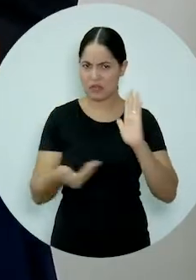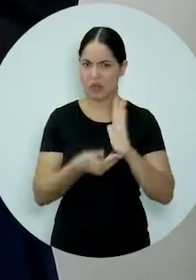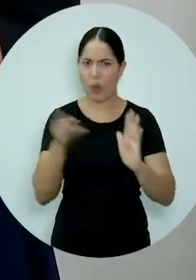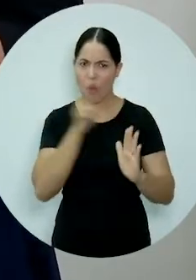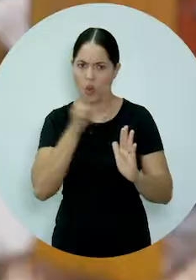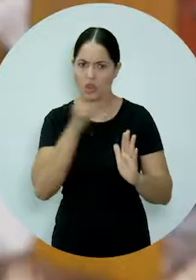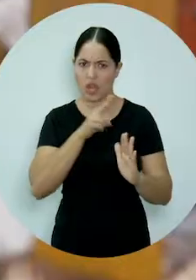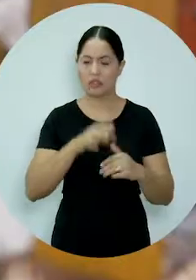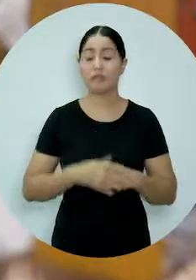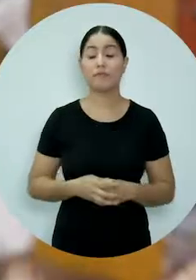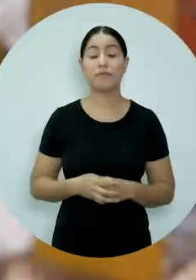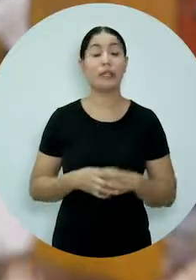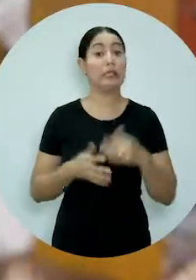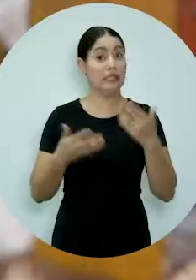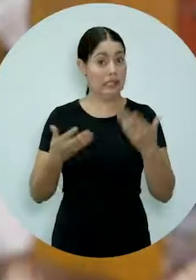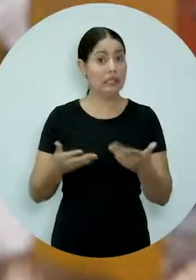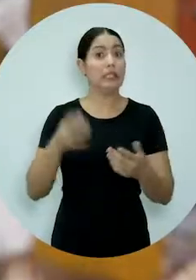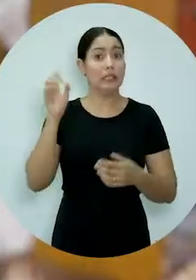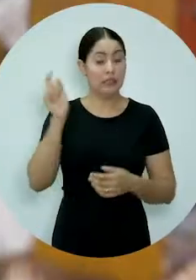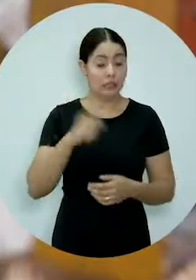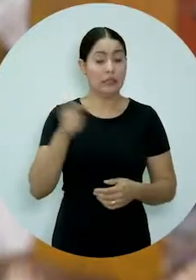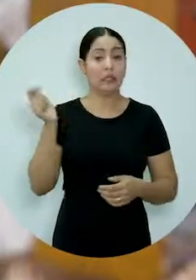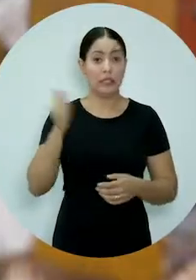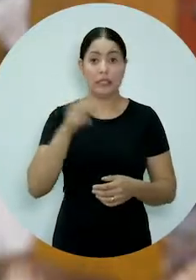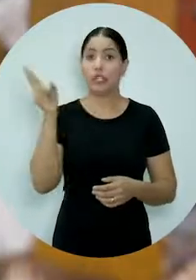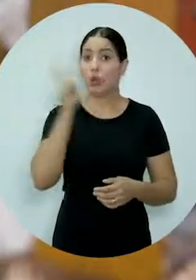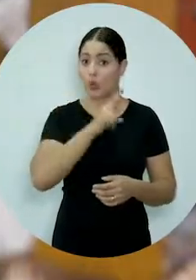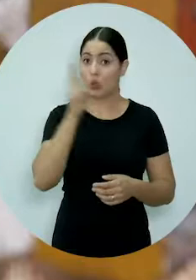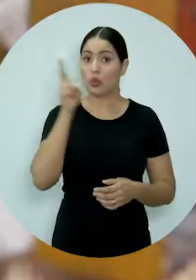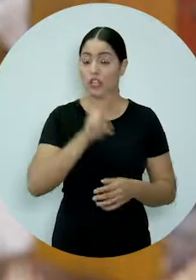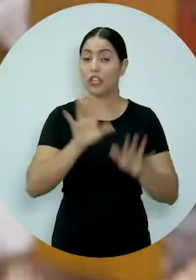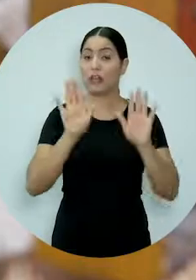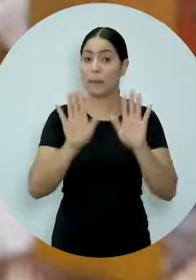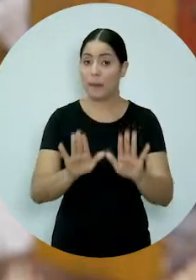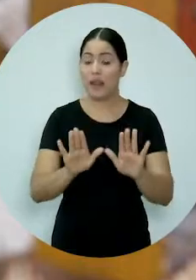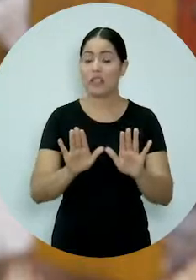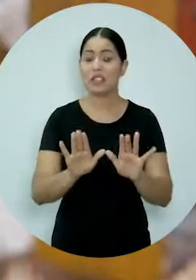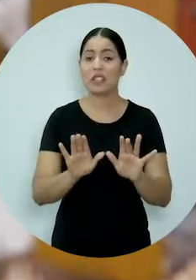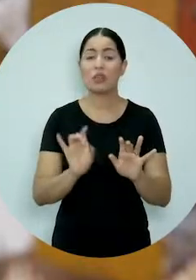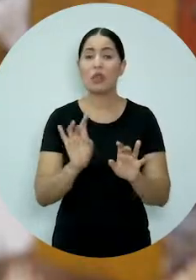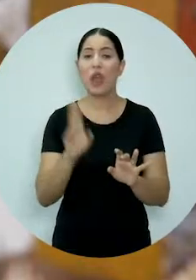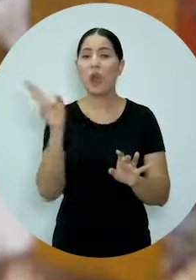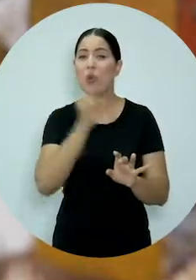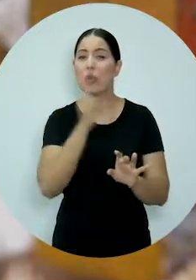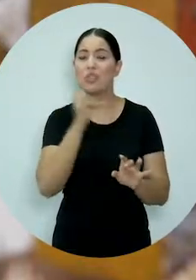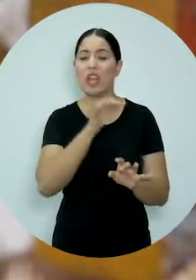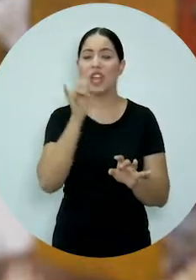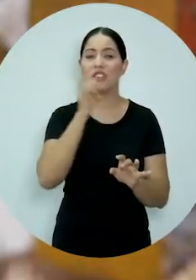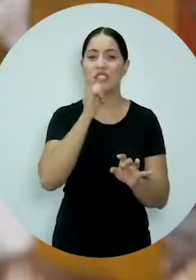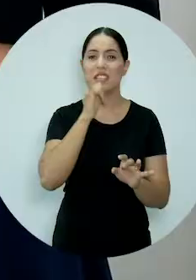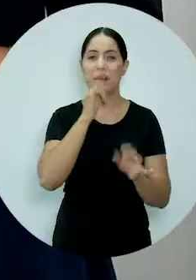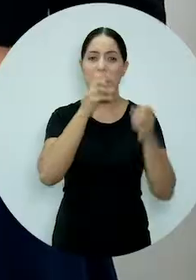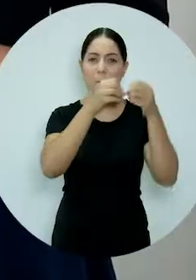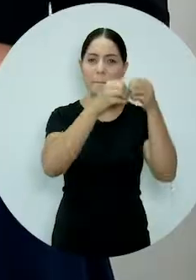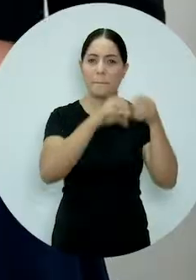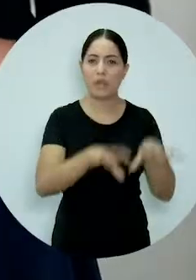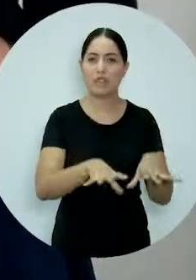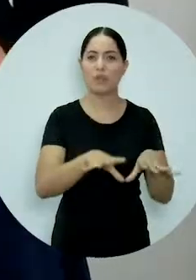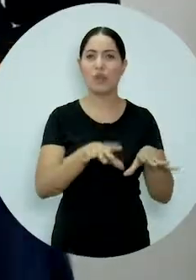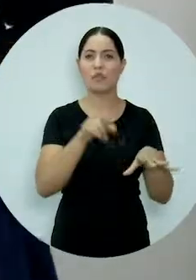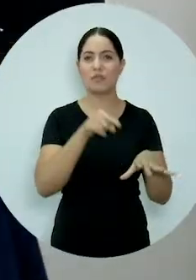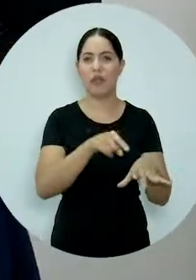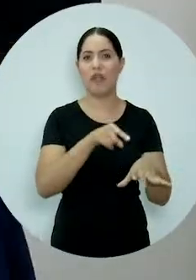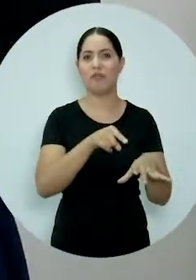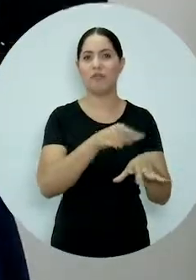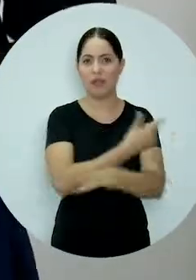Congresso Nacional? Olha, a pauta ambiental deve ser tratada com urgência, mas não uma urgência que